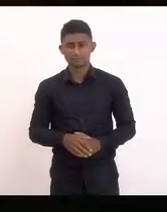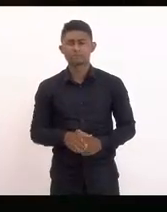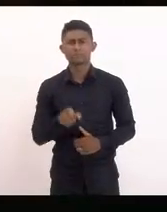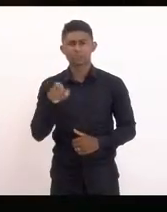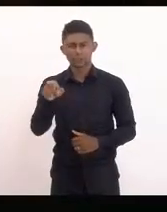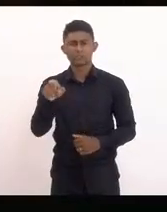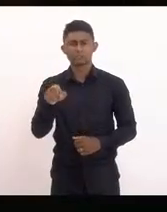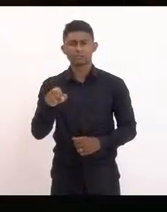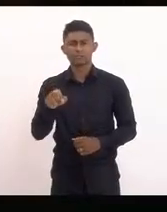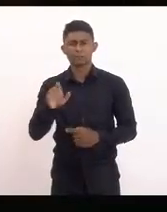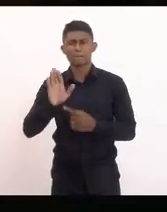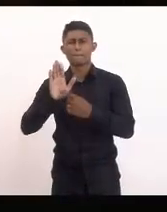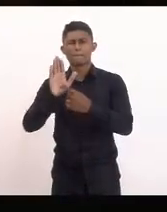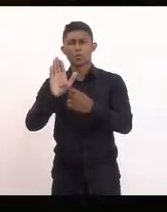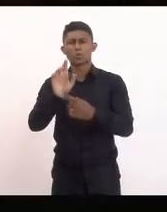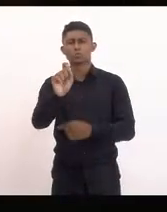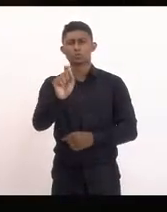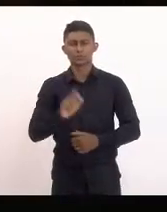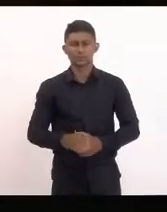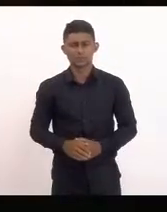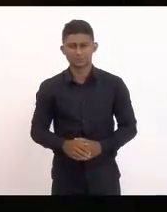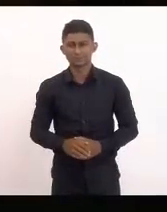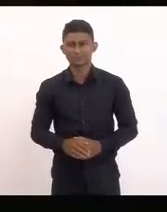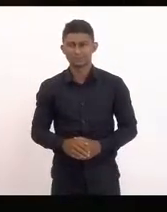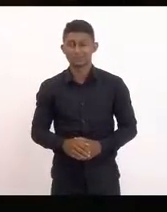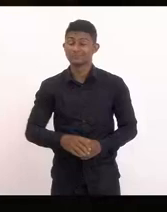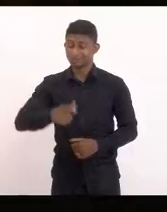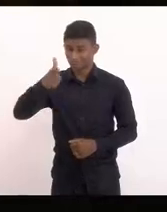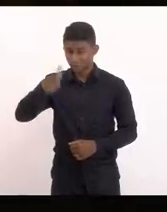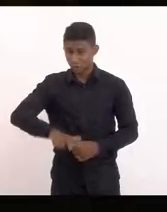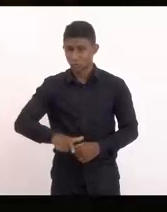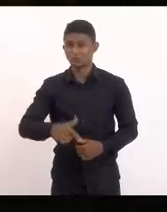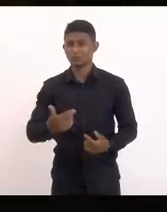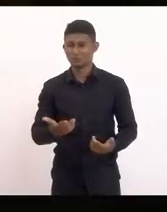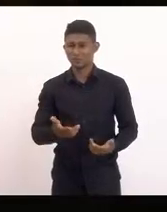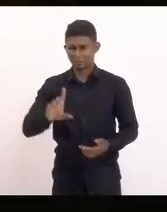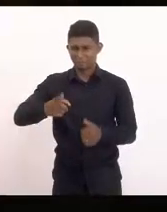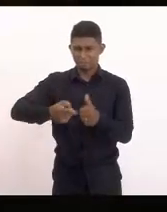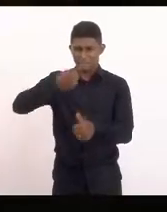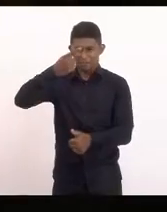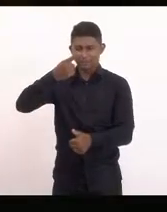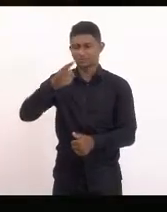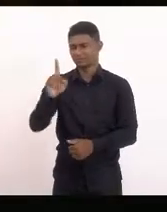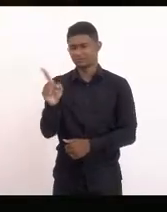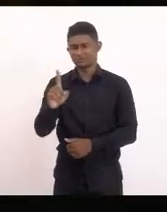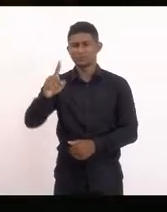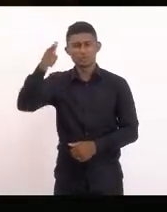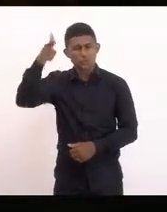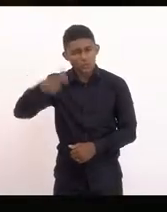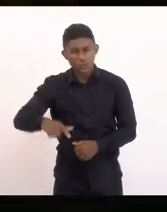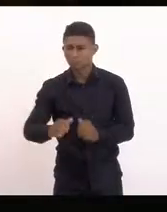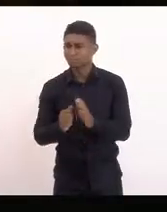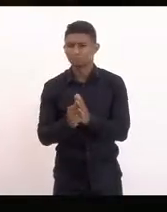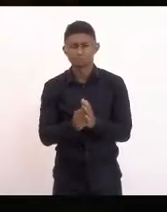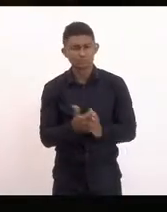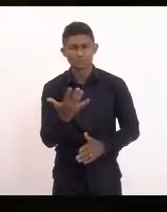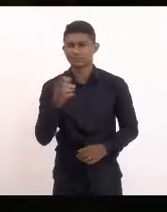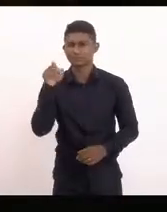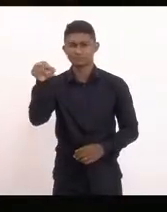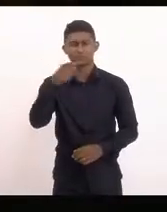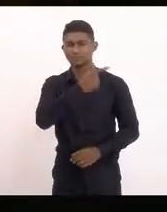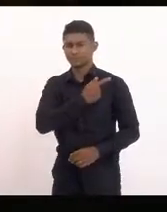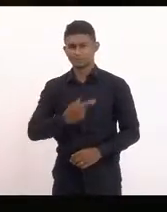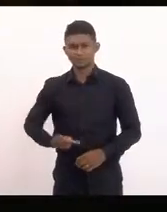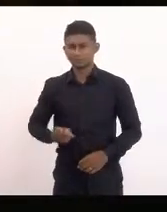demonstra, inclusive, mais uma vez, e não é novidade para essa casa, mais uma vez o